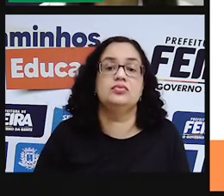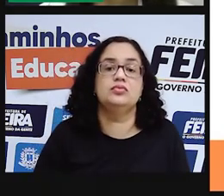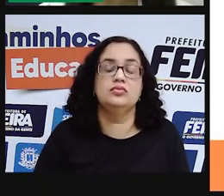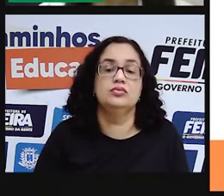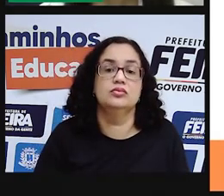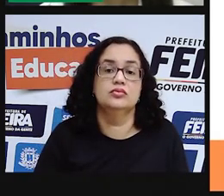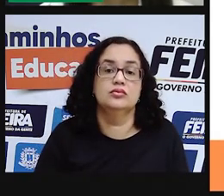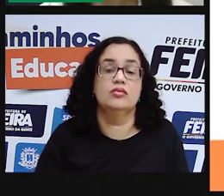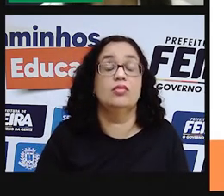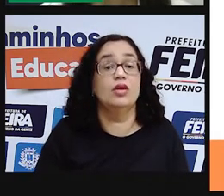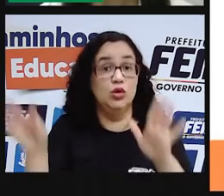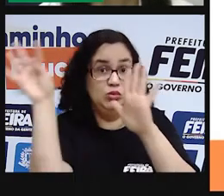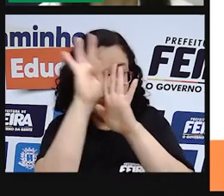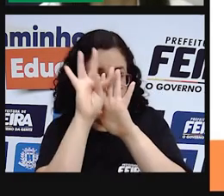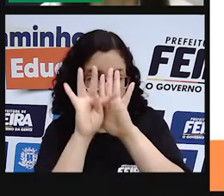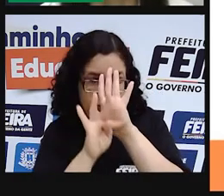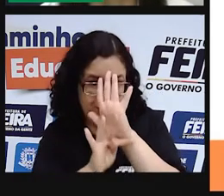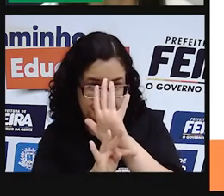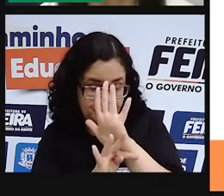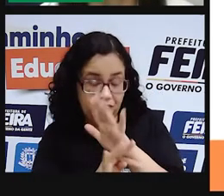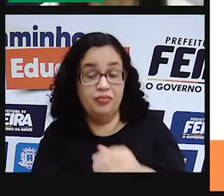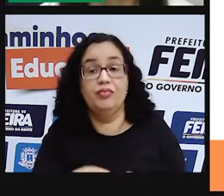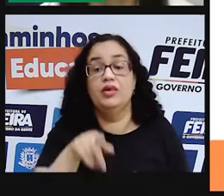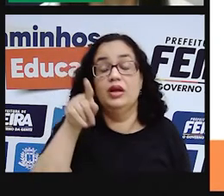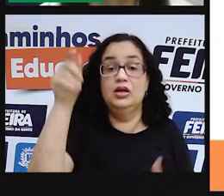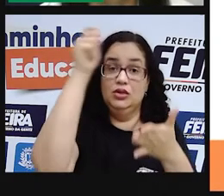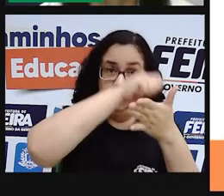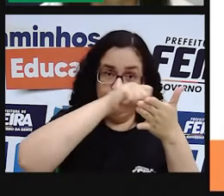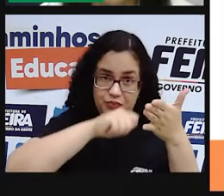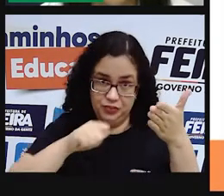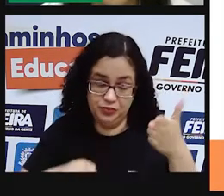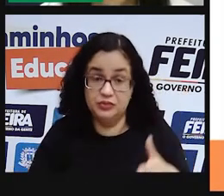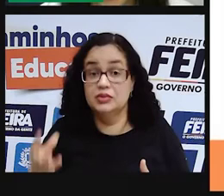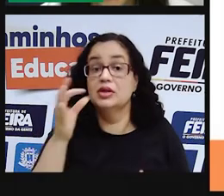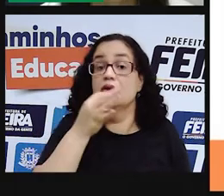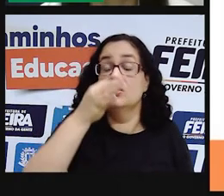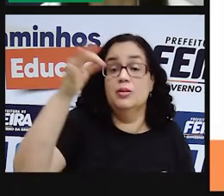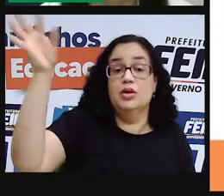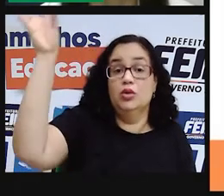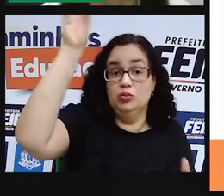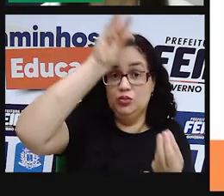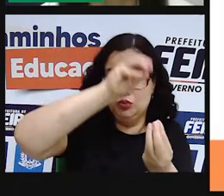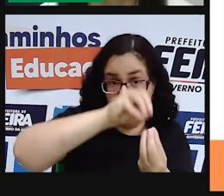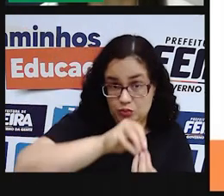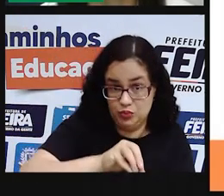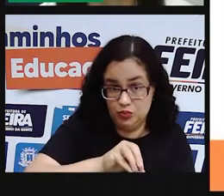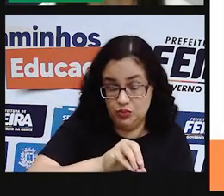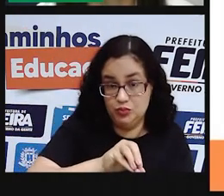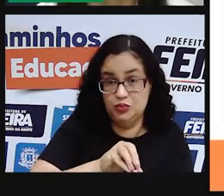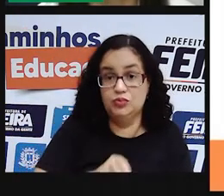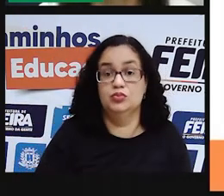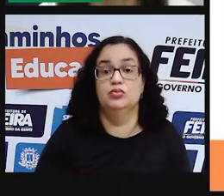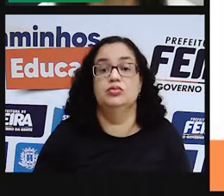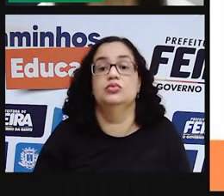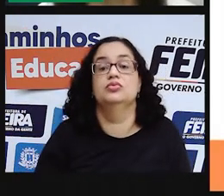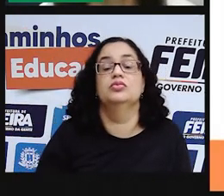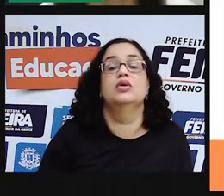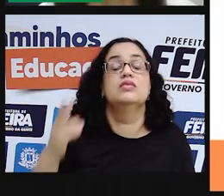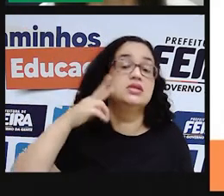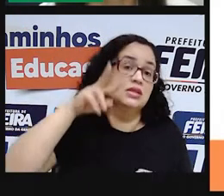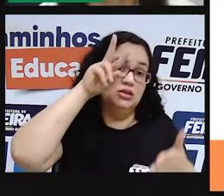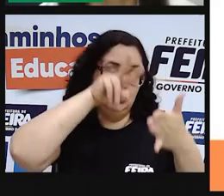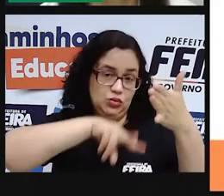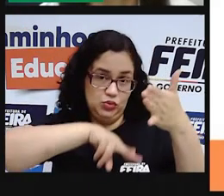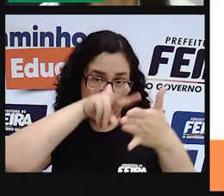A Pro trouxe aqui o texto que Luiz Santiago escreveu, a resenha crítica que Luiz Santiago escreveu para a gente fazer a